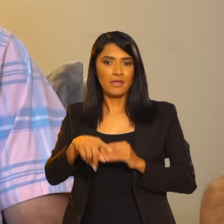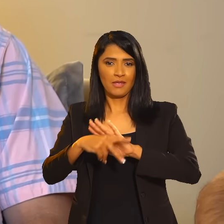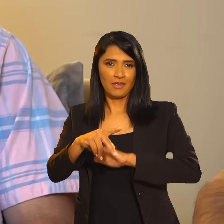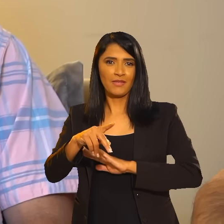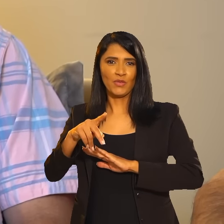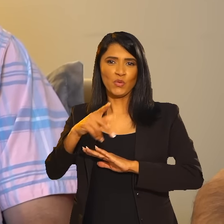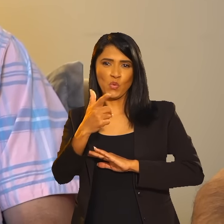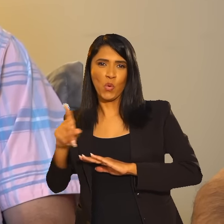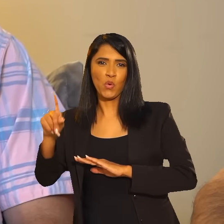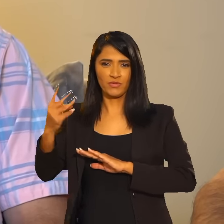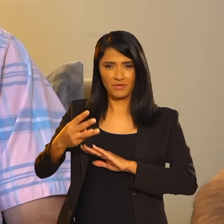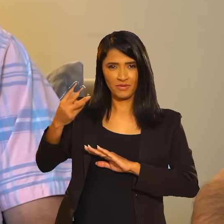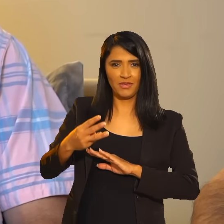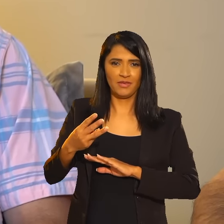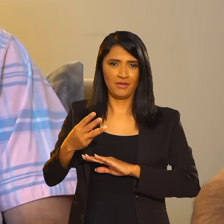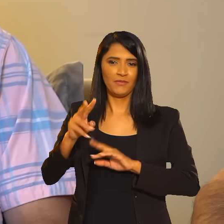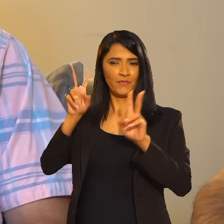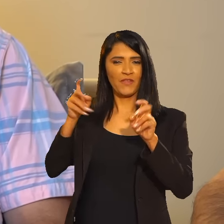E na parte que fala